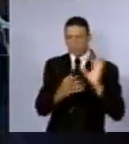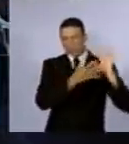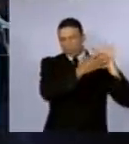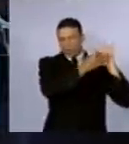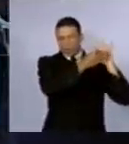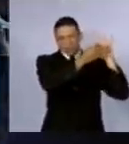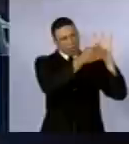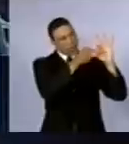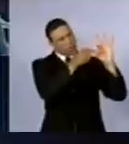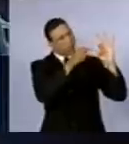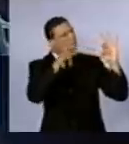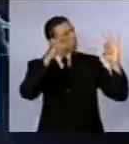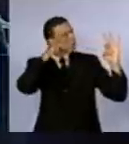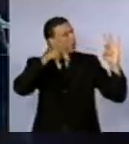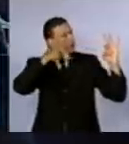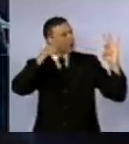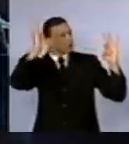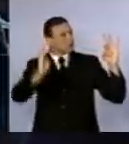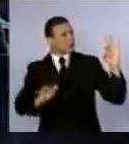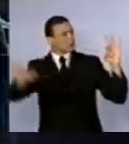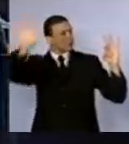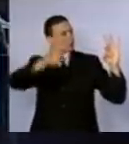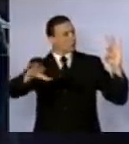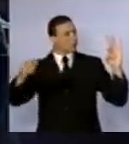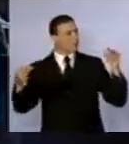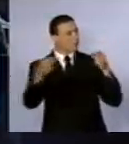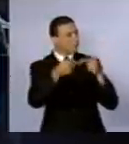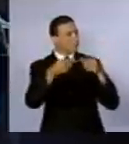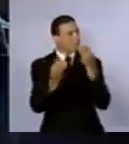de necessidade de uma política nacional sobre esse assunto, né.